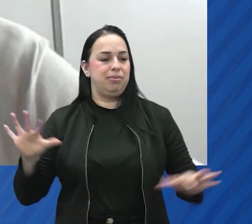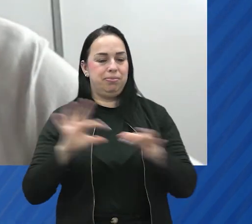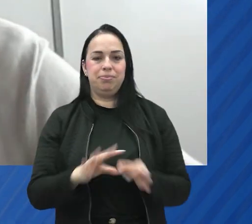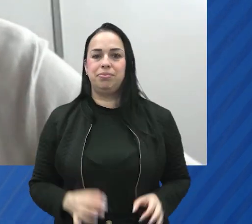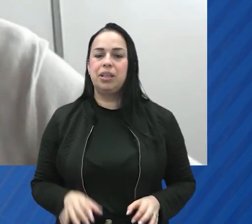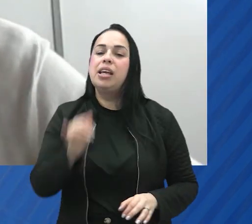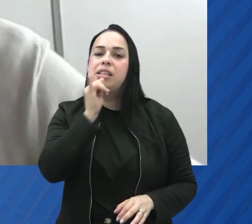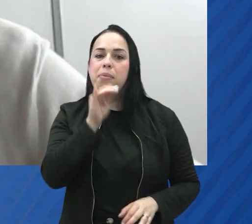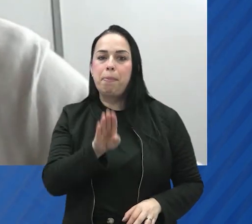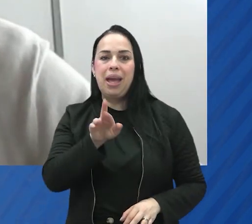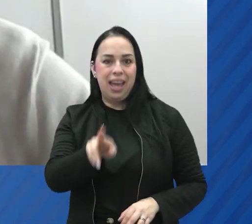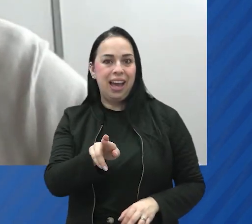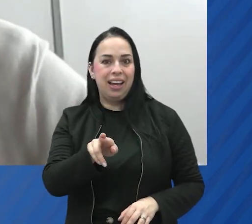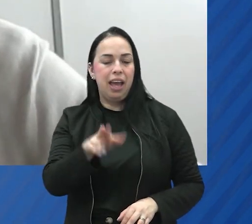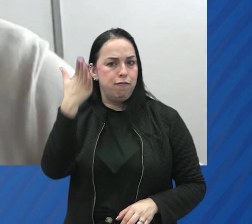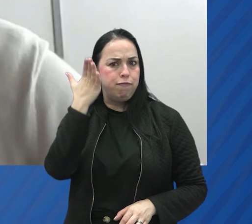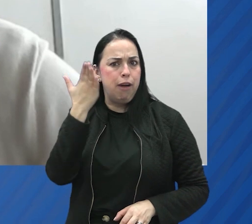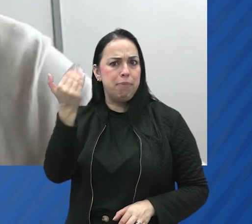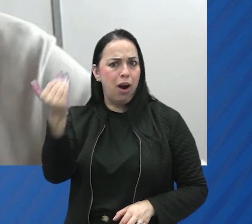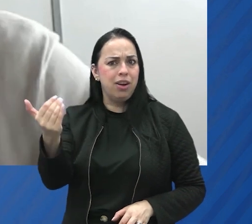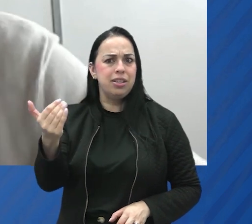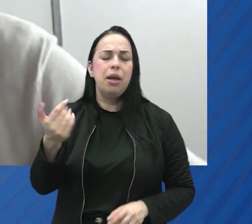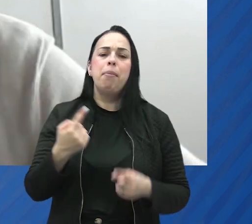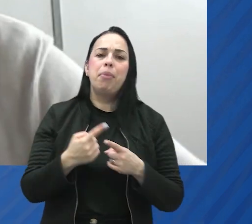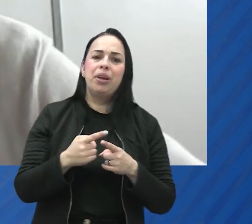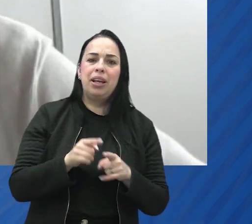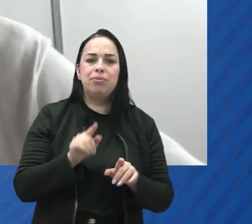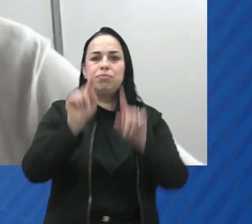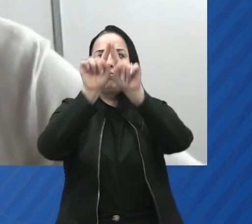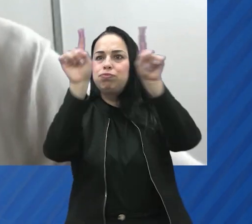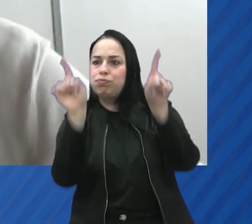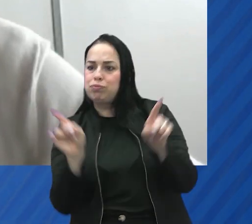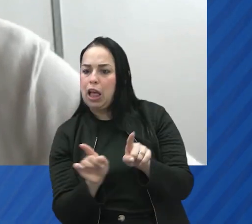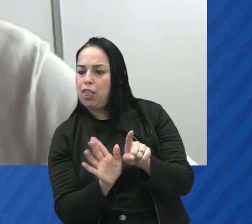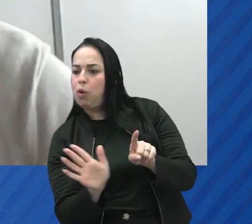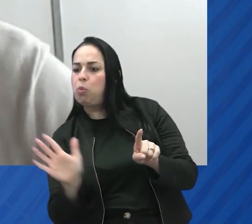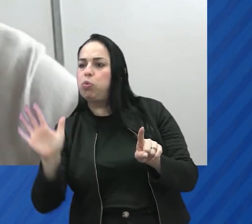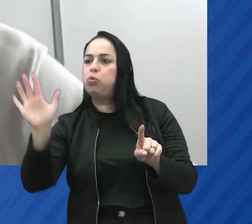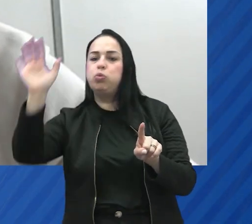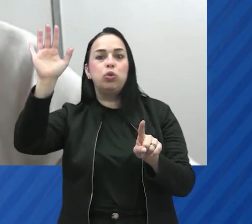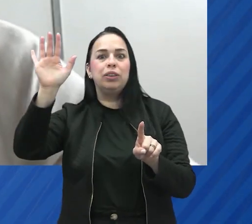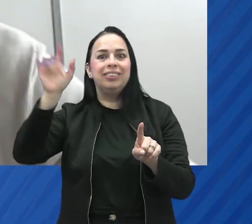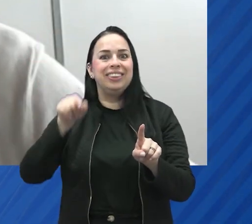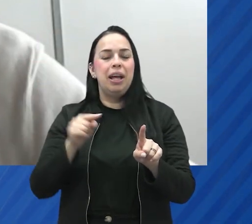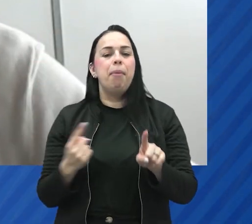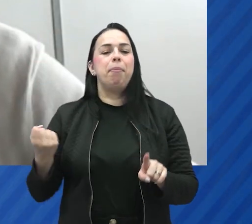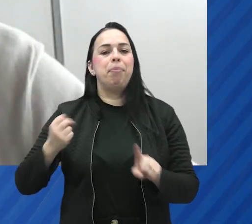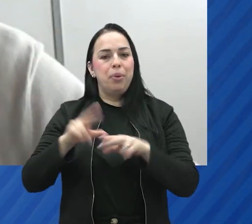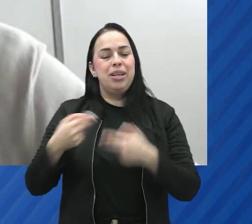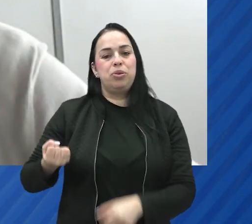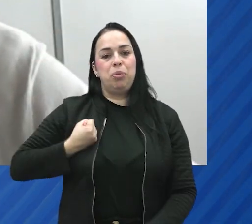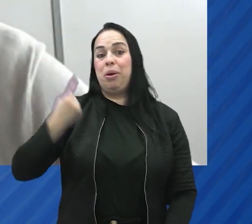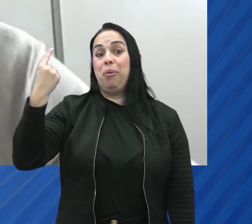passa por todo o litoral, é bem famosa, ela é uma rodovia que pega o eixo norte-sul, então, por isso ela recebe o primeiro